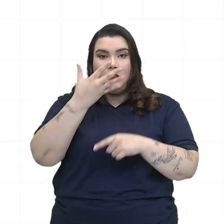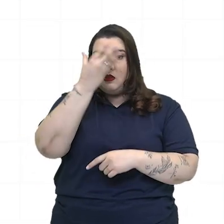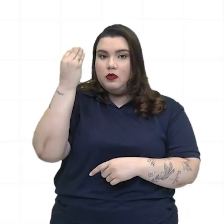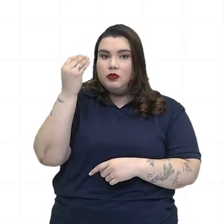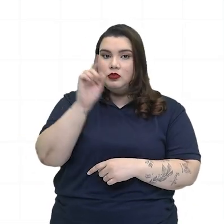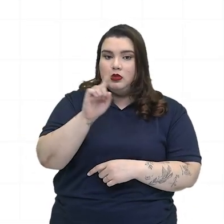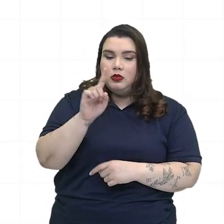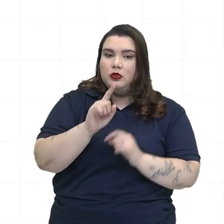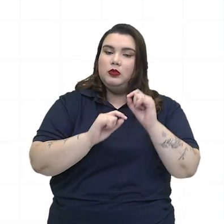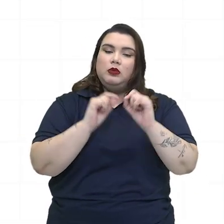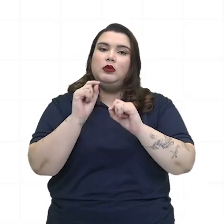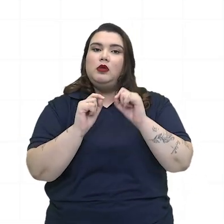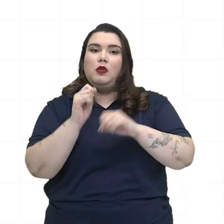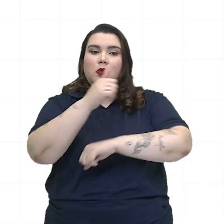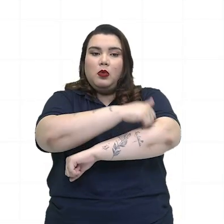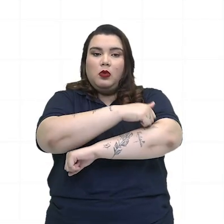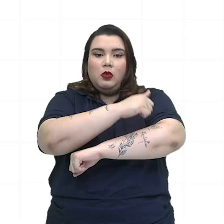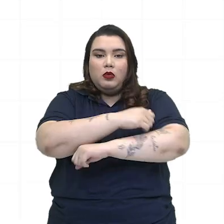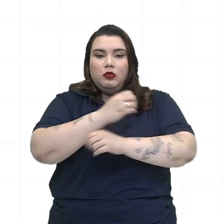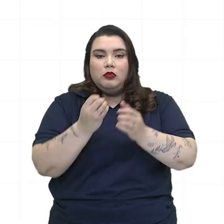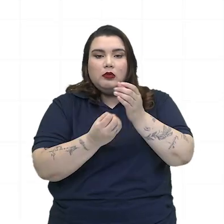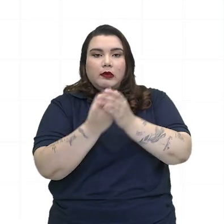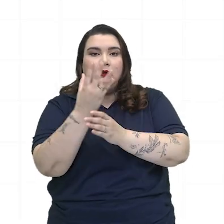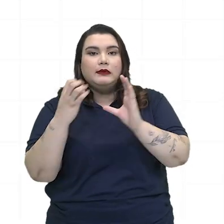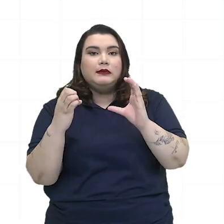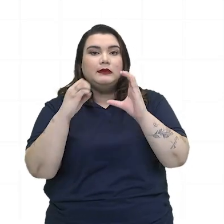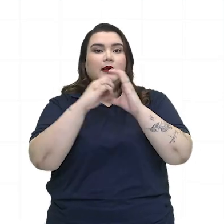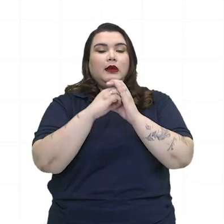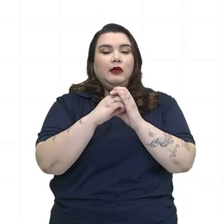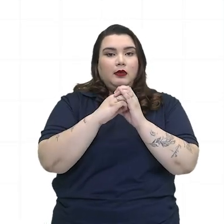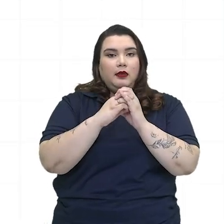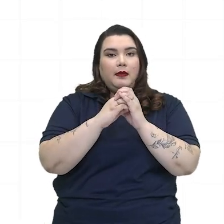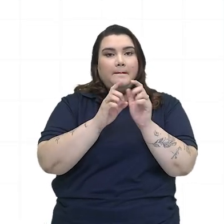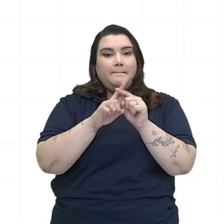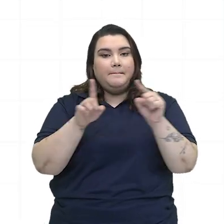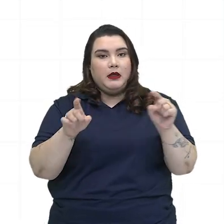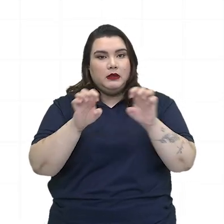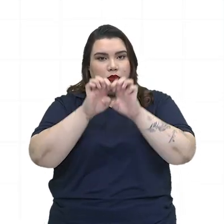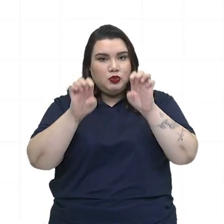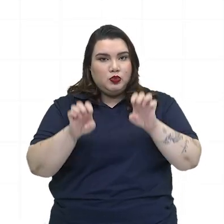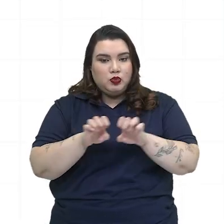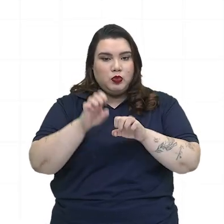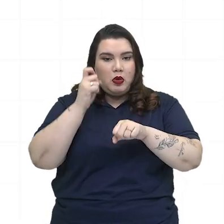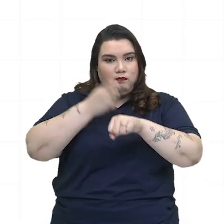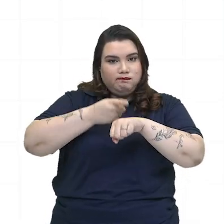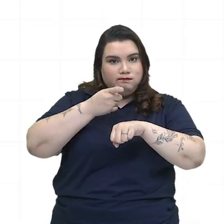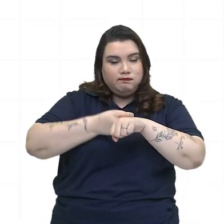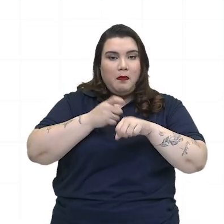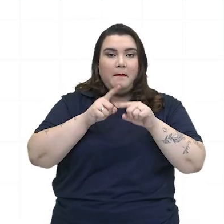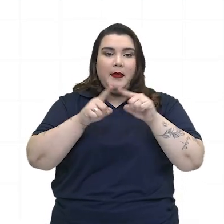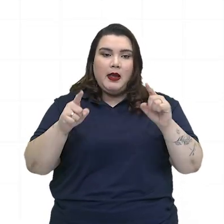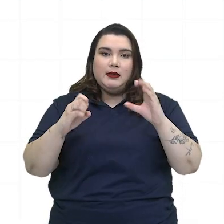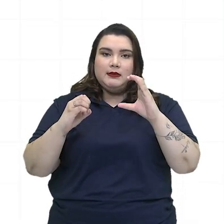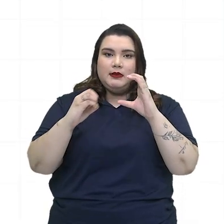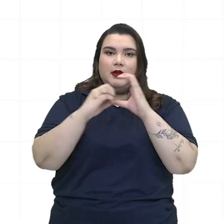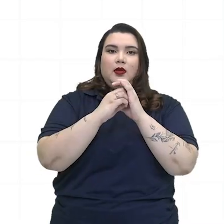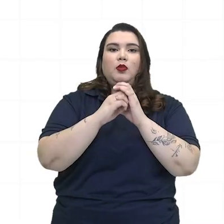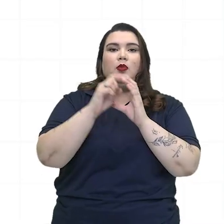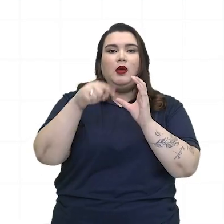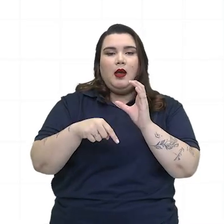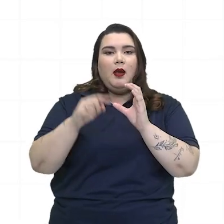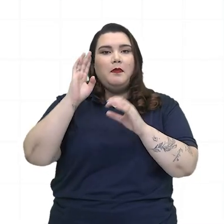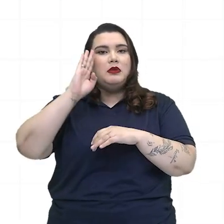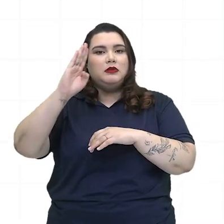os ossos eles são formados por células. Embora seja uma estrutura rígida, a célula ainda é a unidade